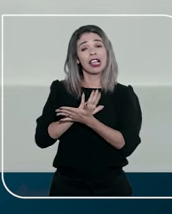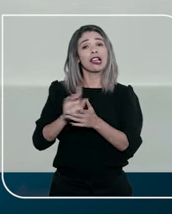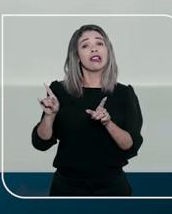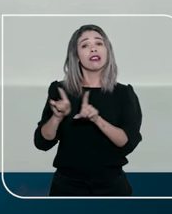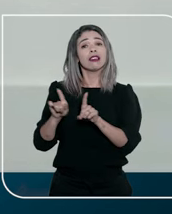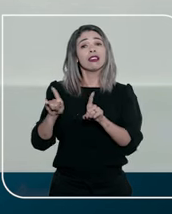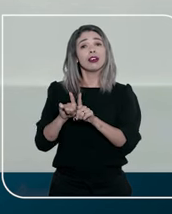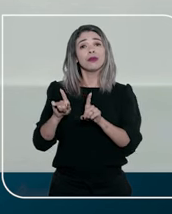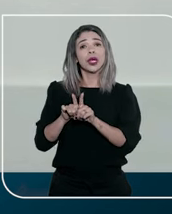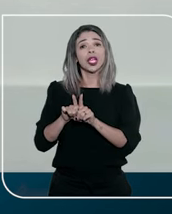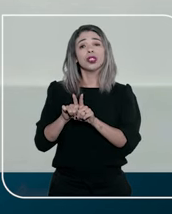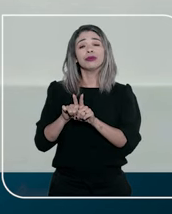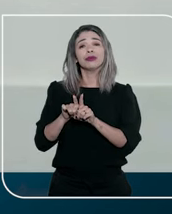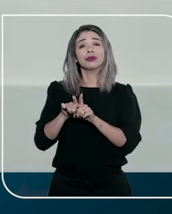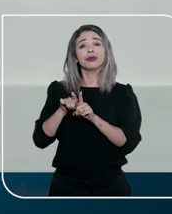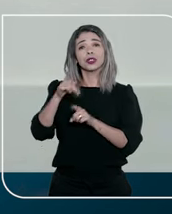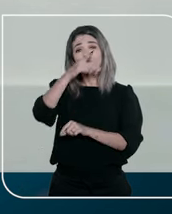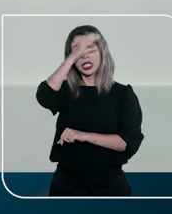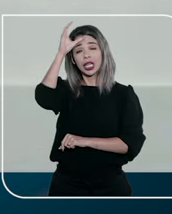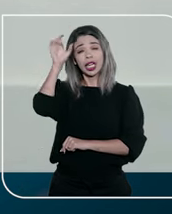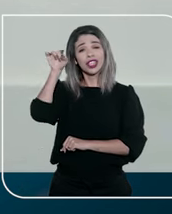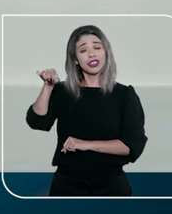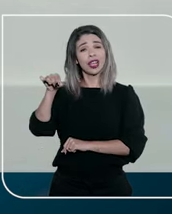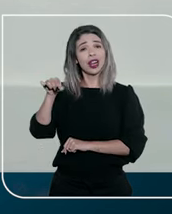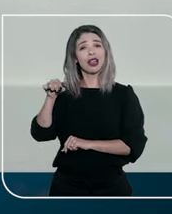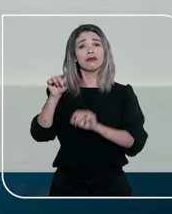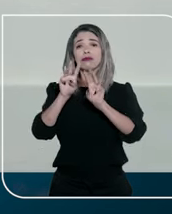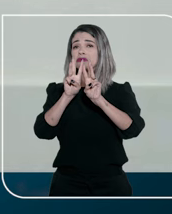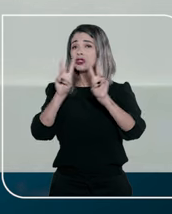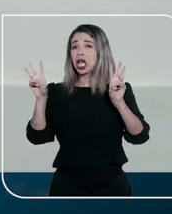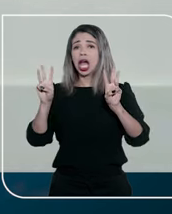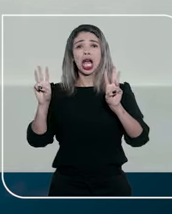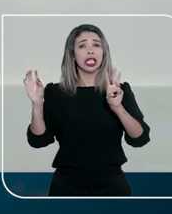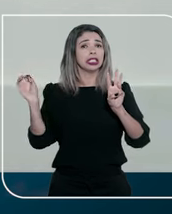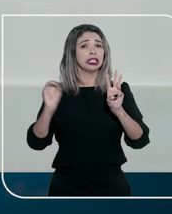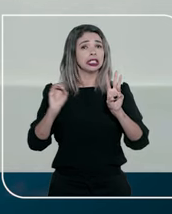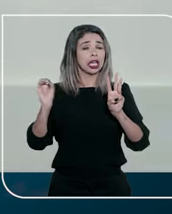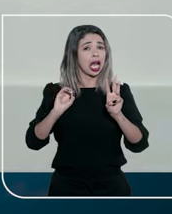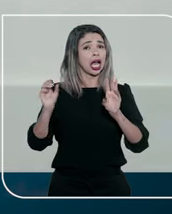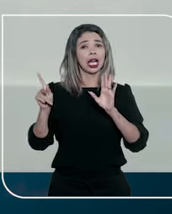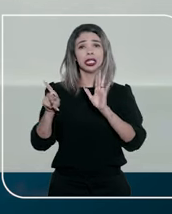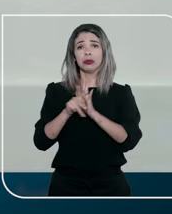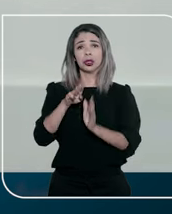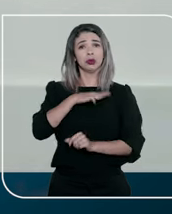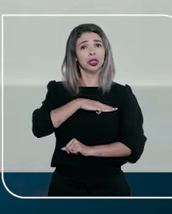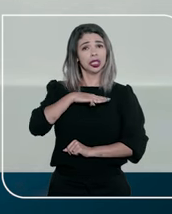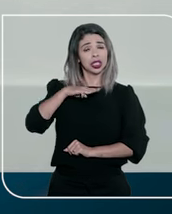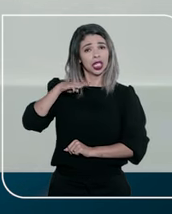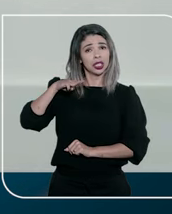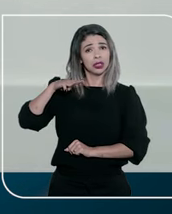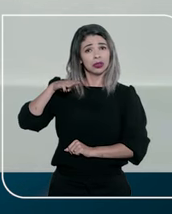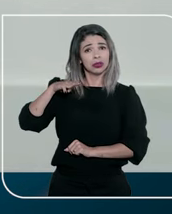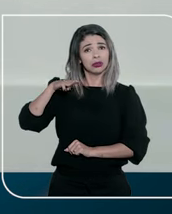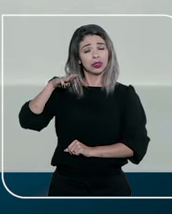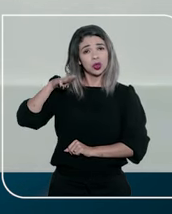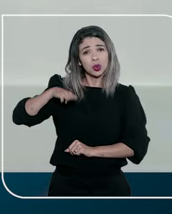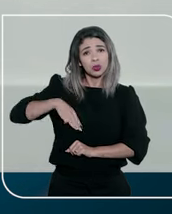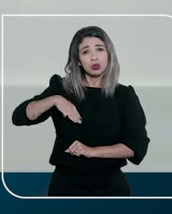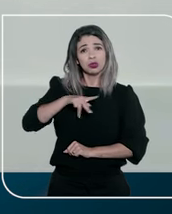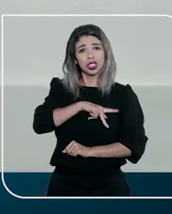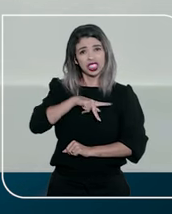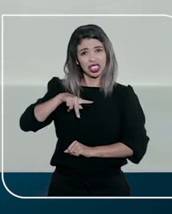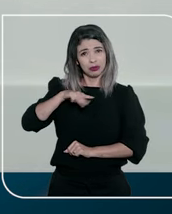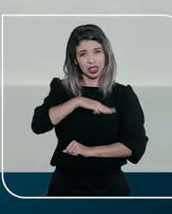socorreu de um site, por exemplo, do Ministério da Justiça, como consumidor.gov, para tentar,